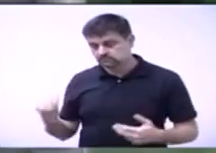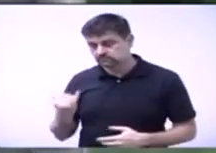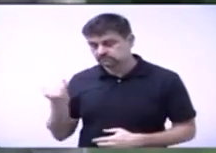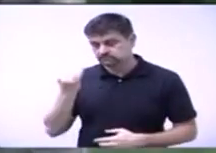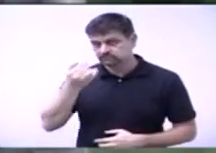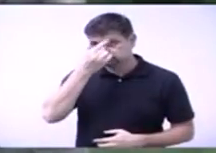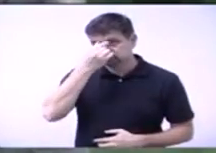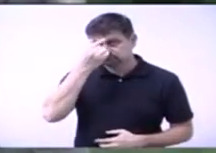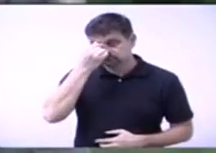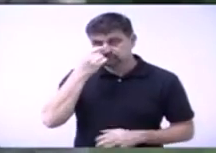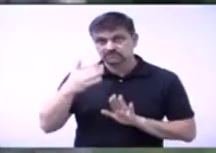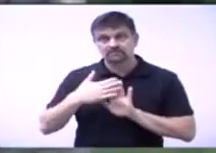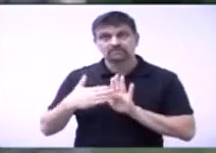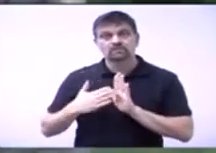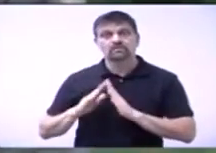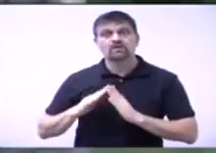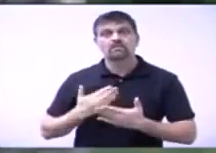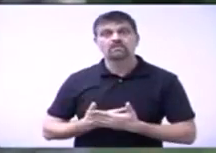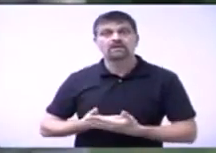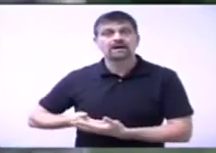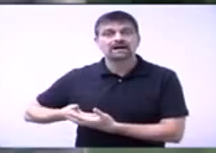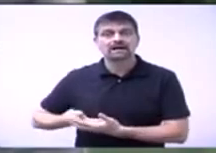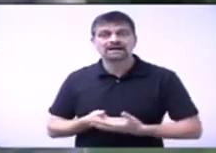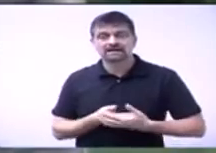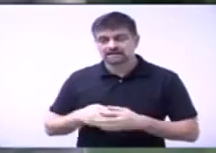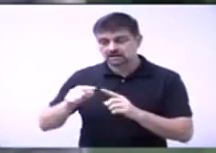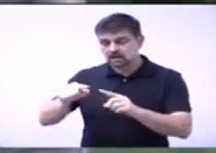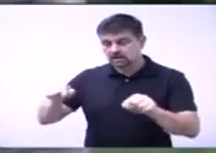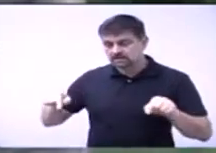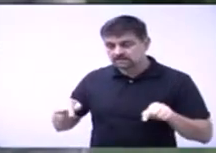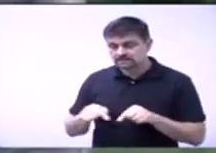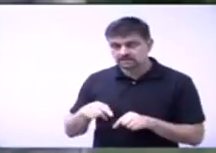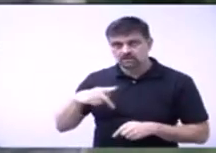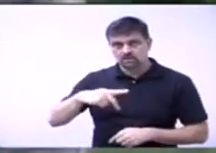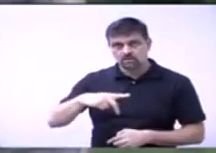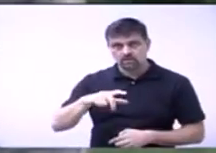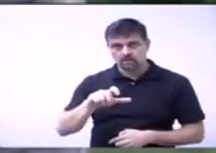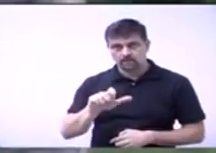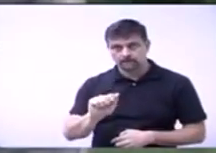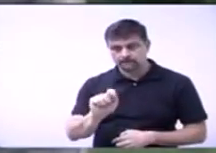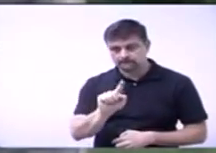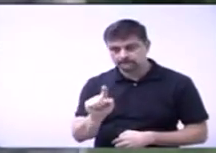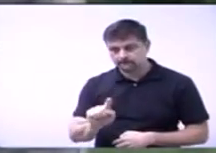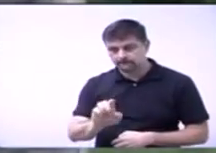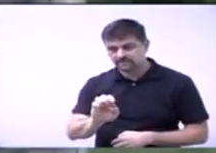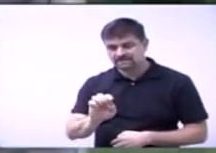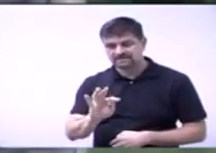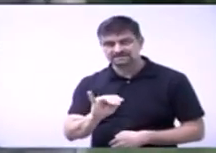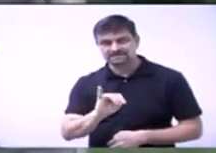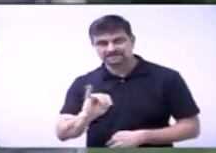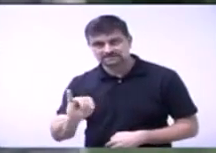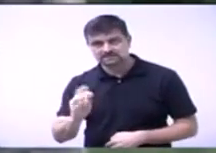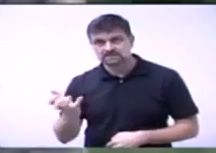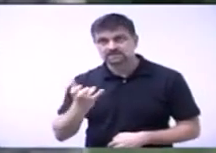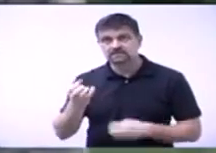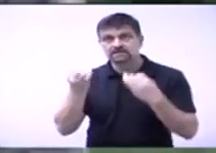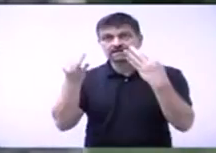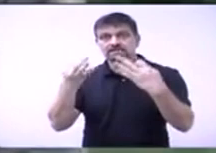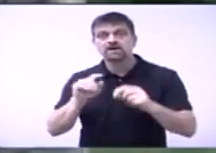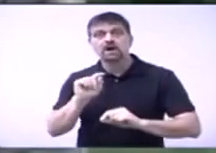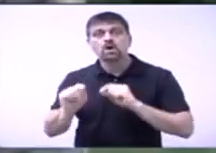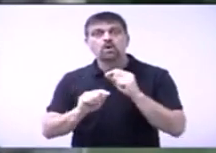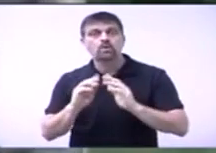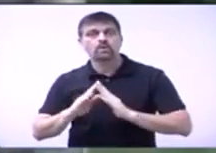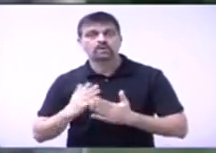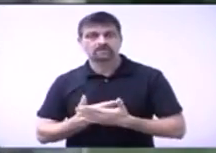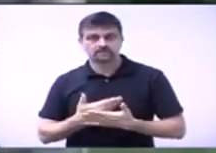uma creche no Residencial Pazete, acho importante, mas quero chamar a atenção sobre o que está acontecendo nas